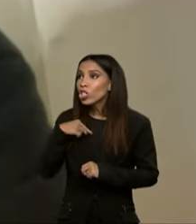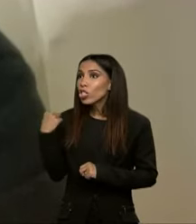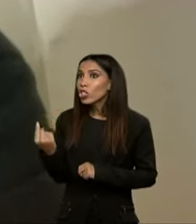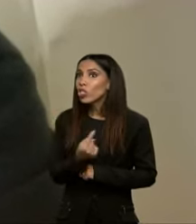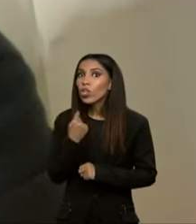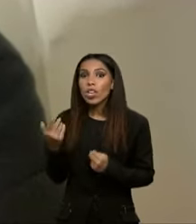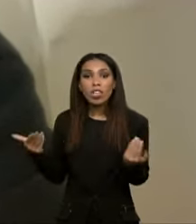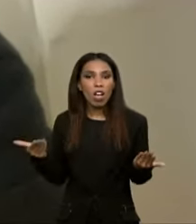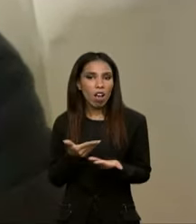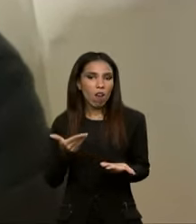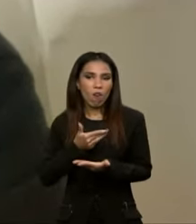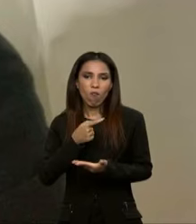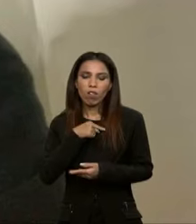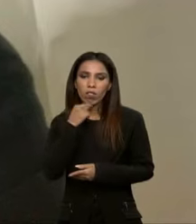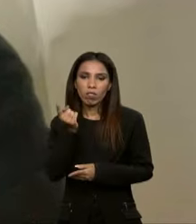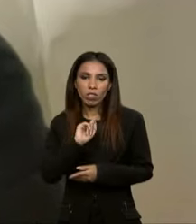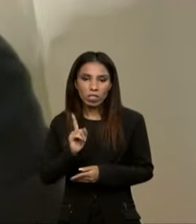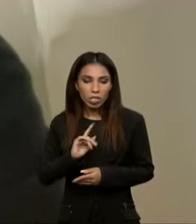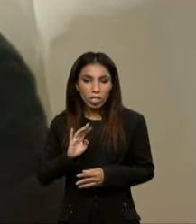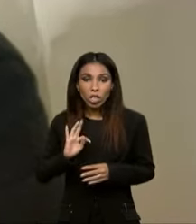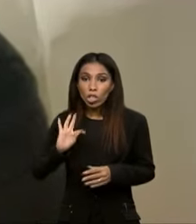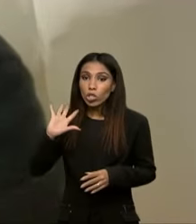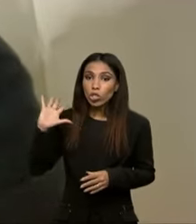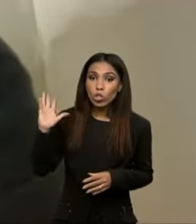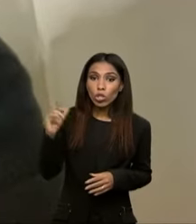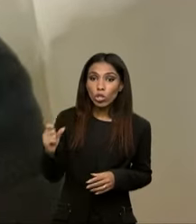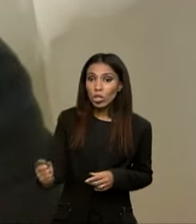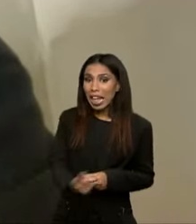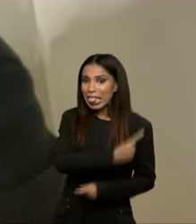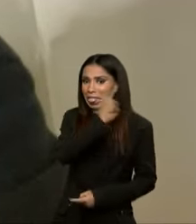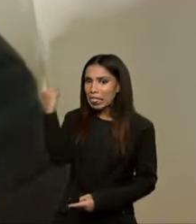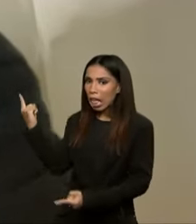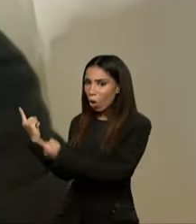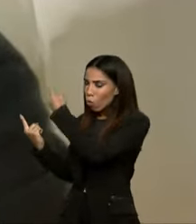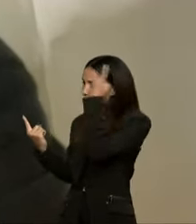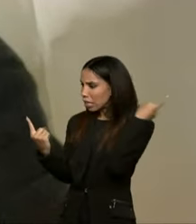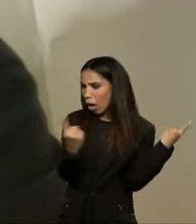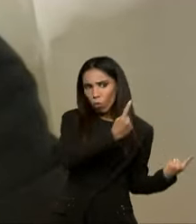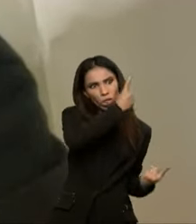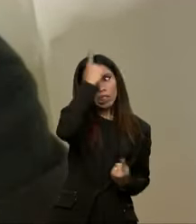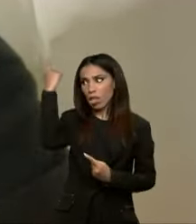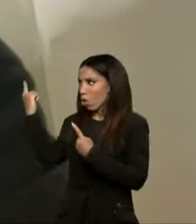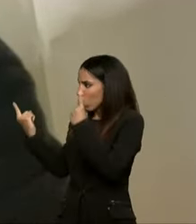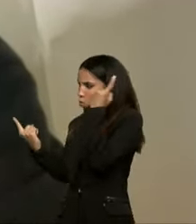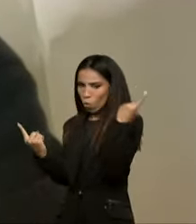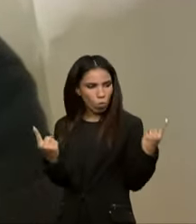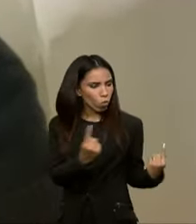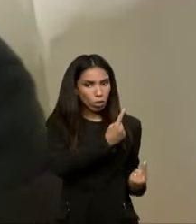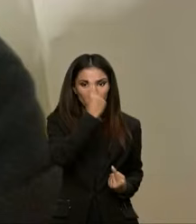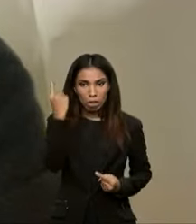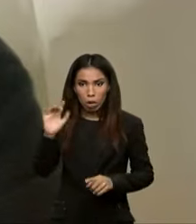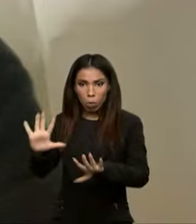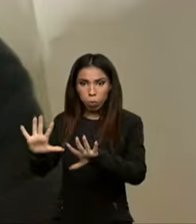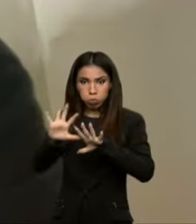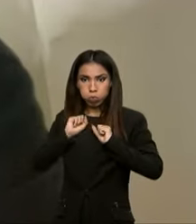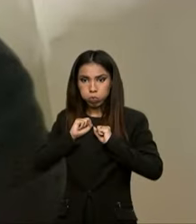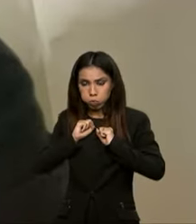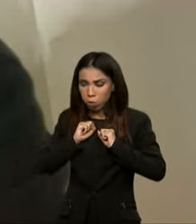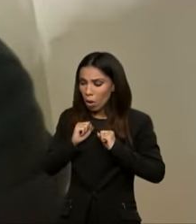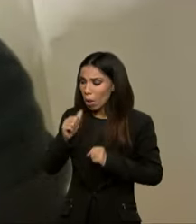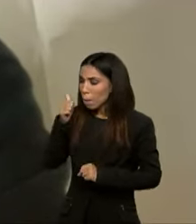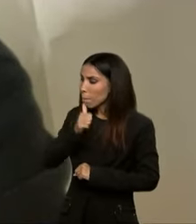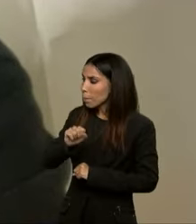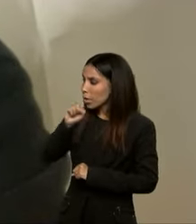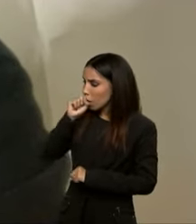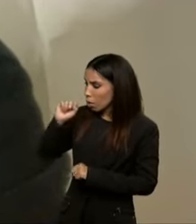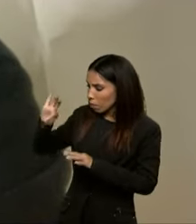agora. Mas eu acho que eu sou fruto de todos os nãos que eu levei, eu sou fruto do fato de ser filho de uma costureira,